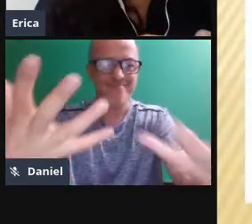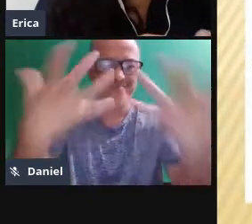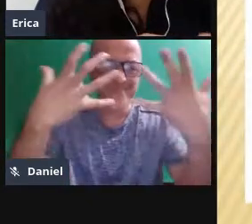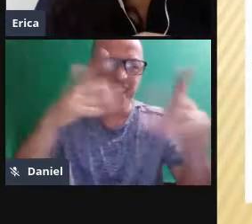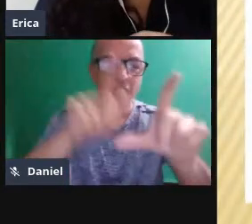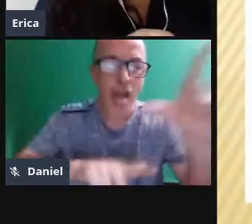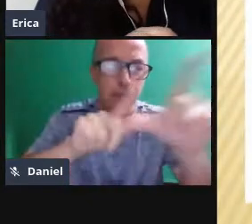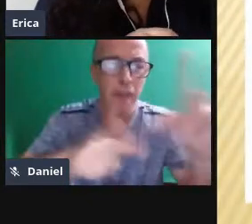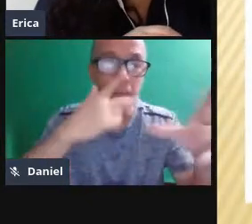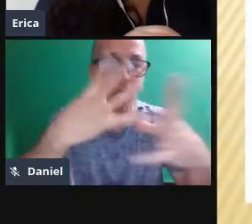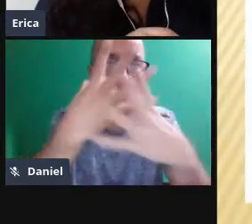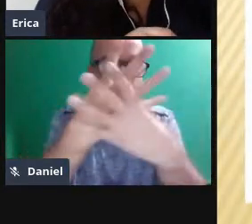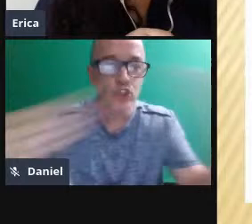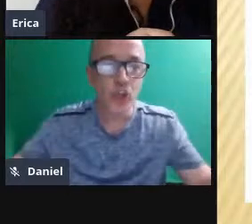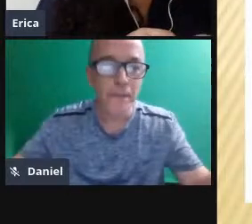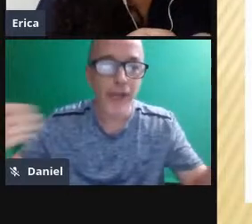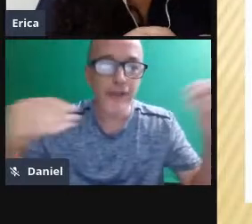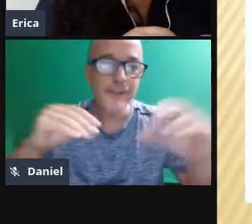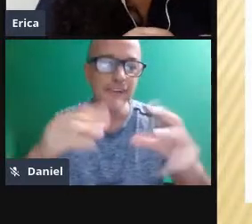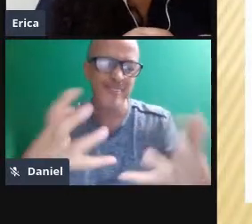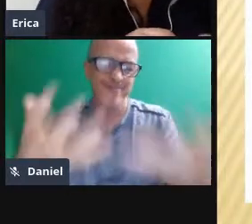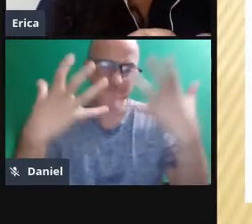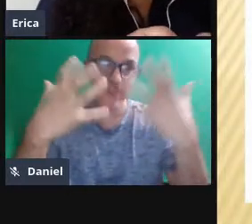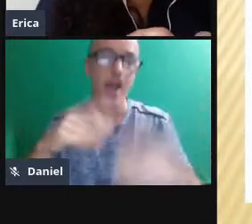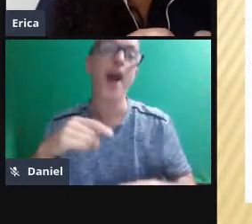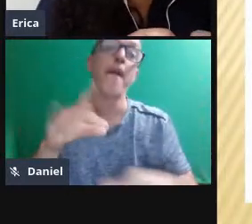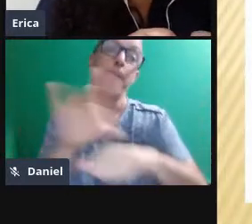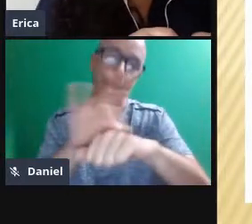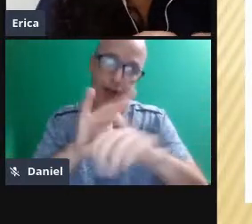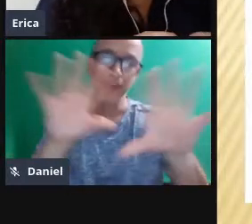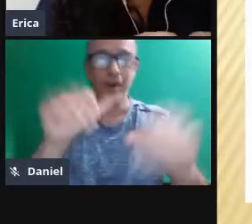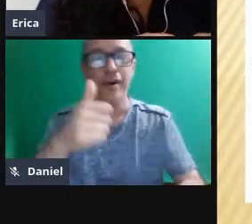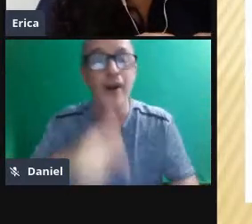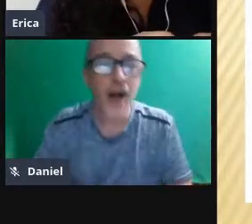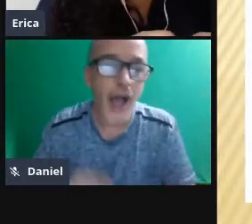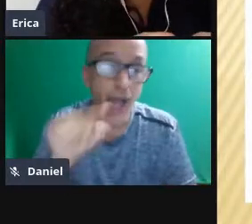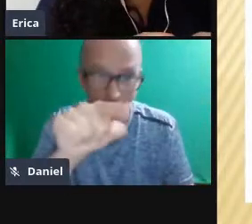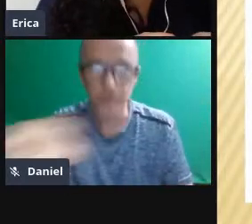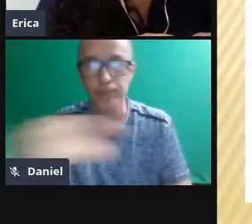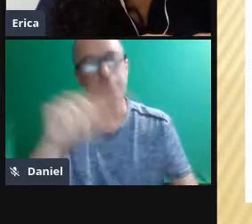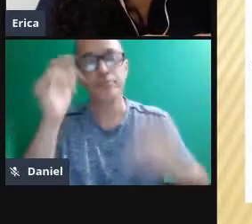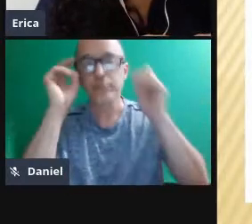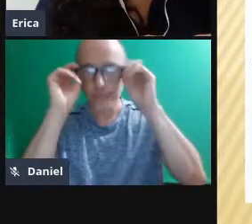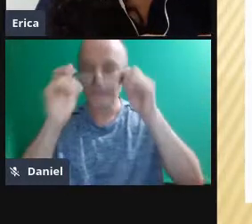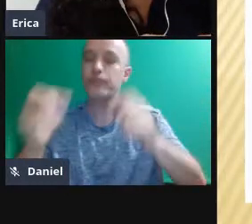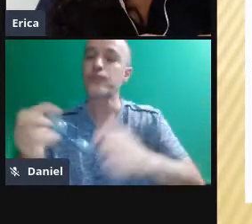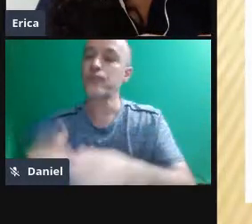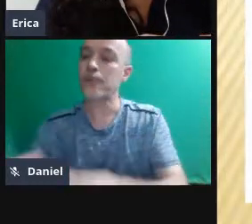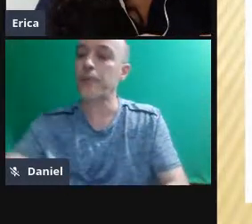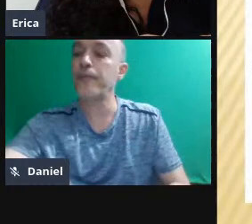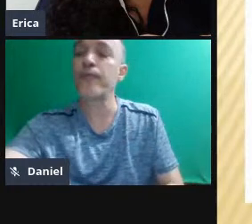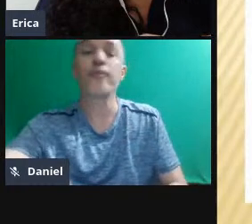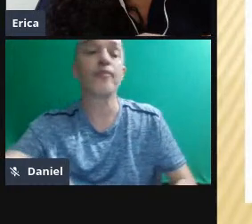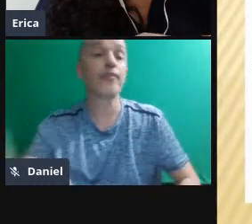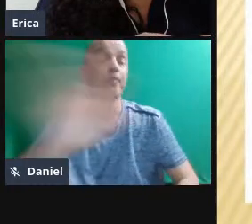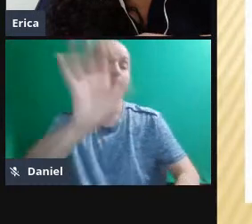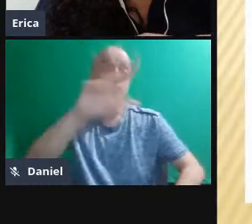Não tem problema. Desculpa, gente, eu tô tirando e colocando óculos por conta do brilho, tá?